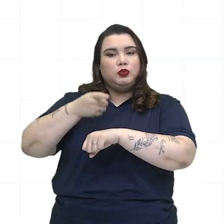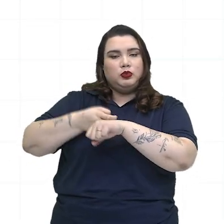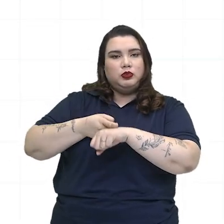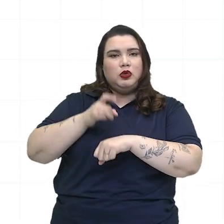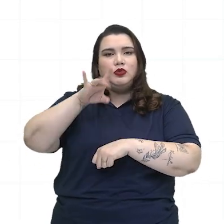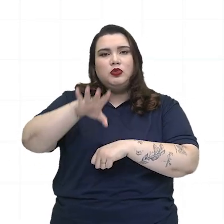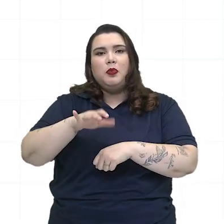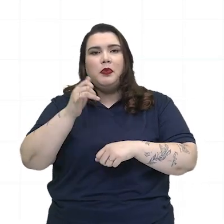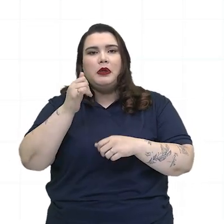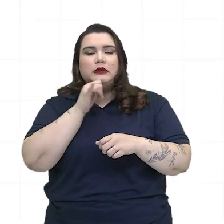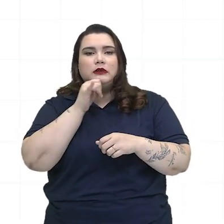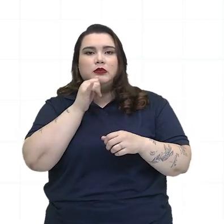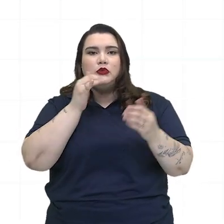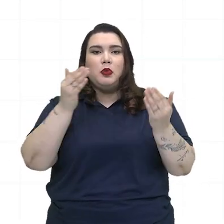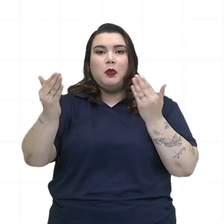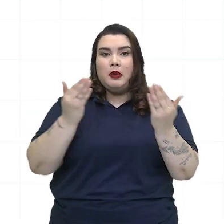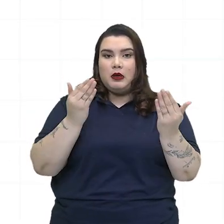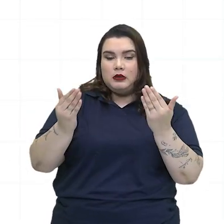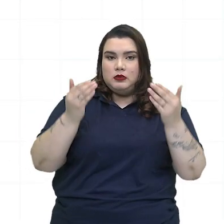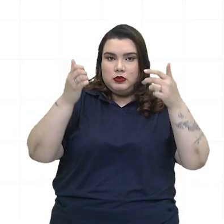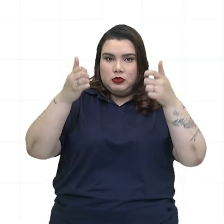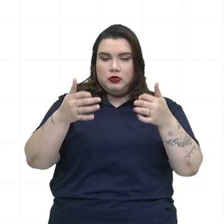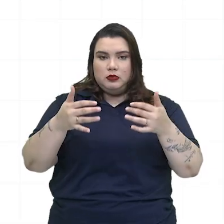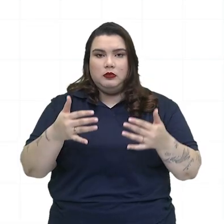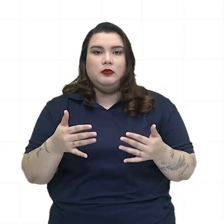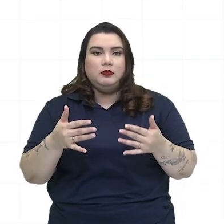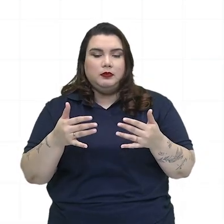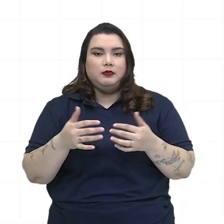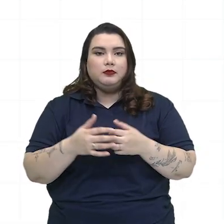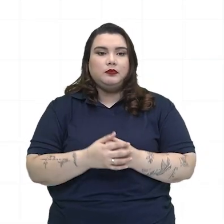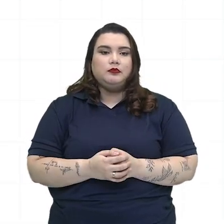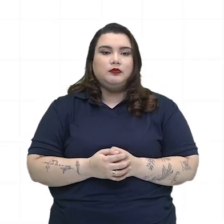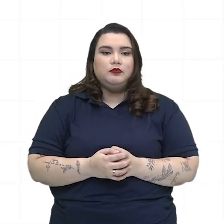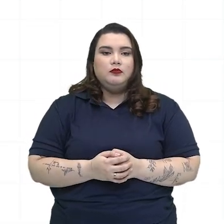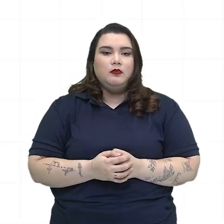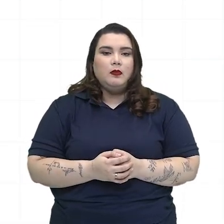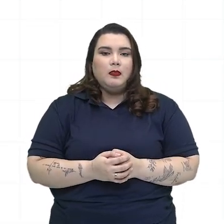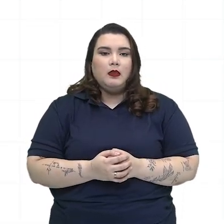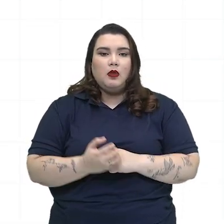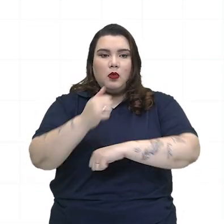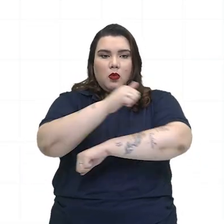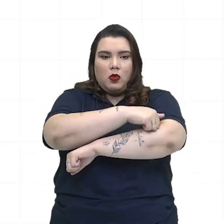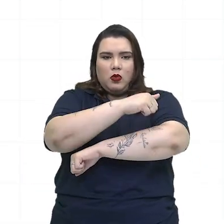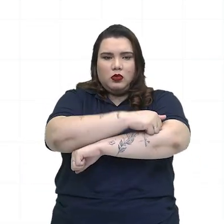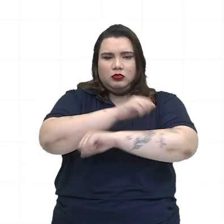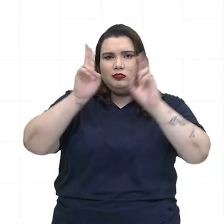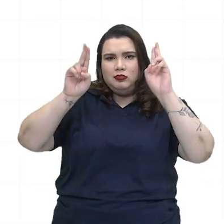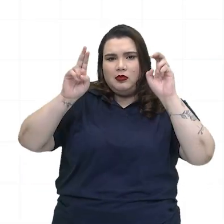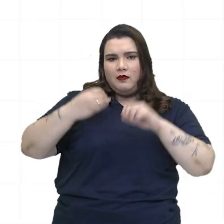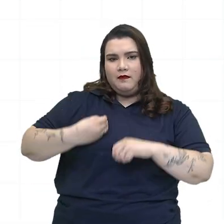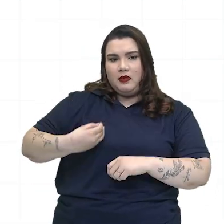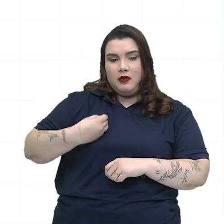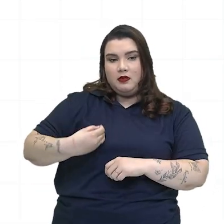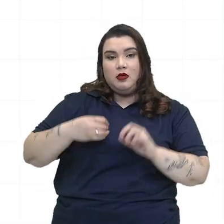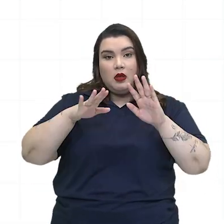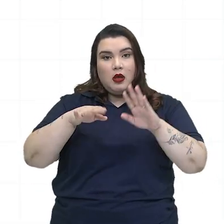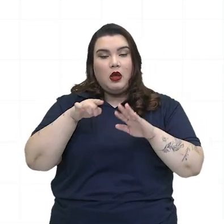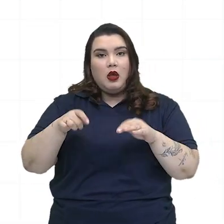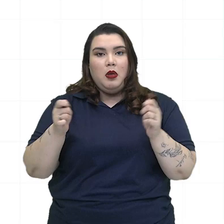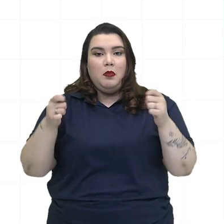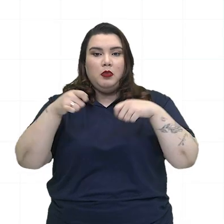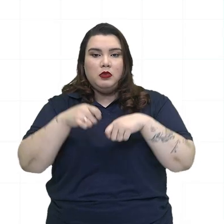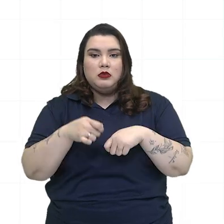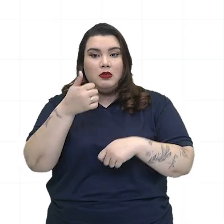uma forma da gente fazer a comparação com outra estrutura. Os ossos são vivos? Bem, eles se regeneram.